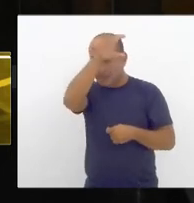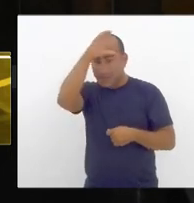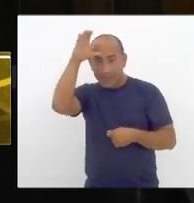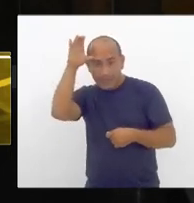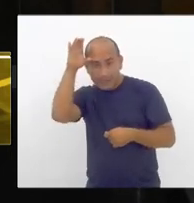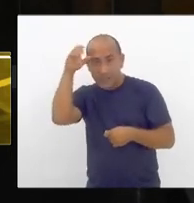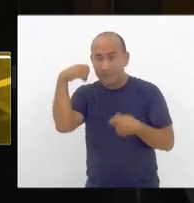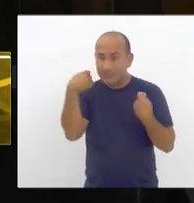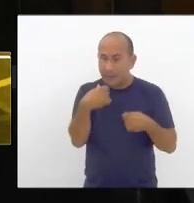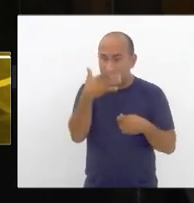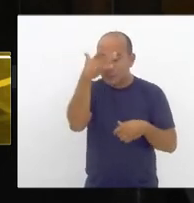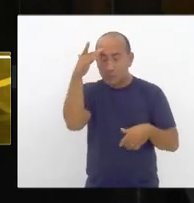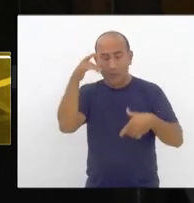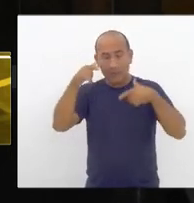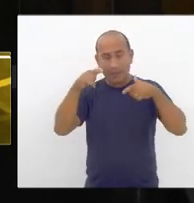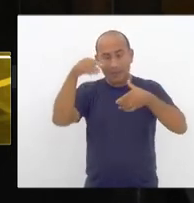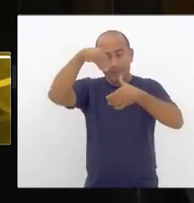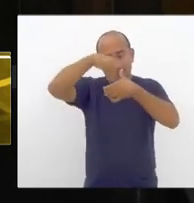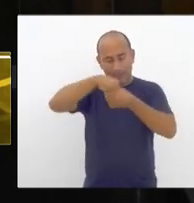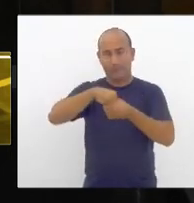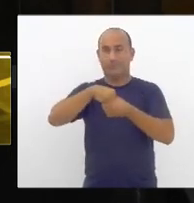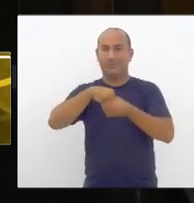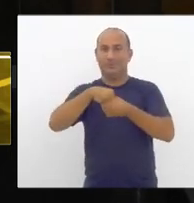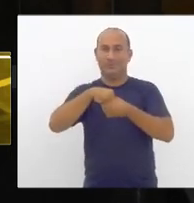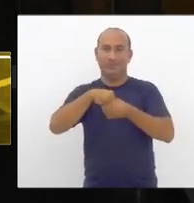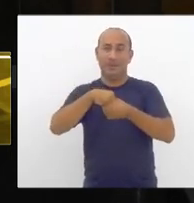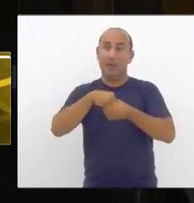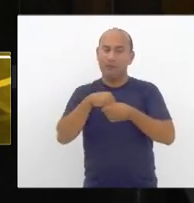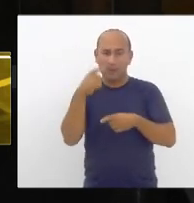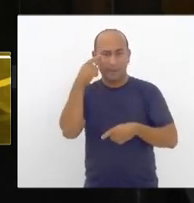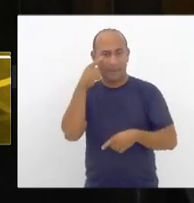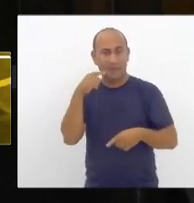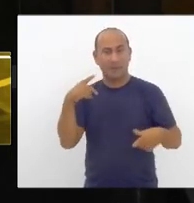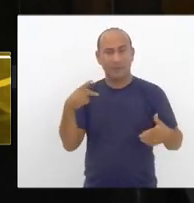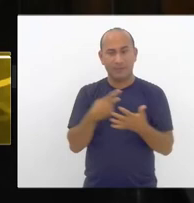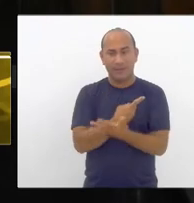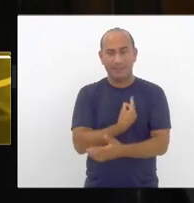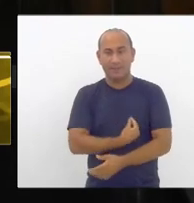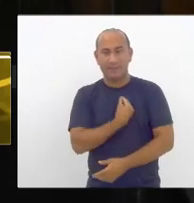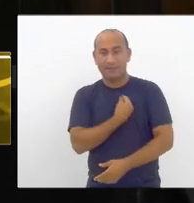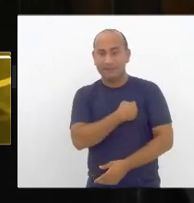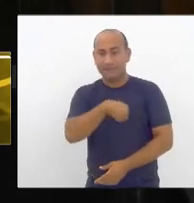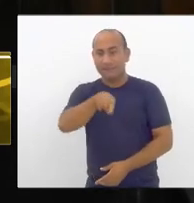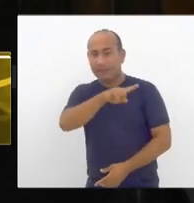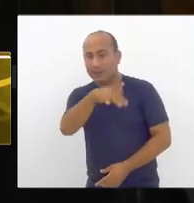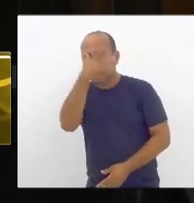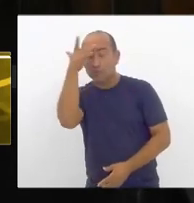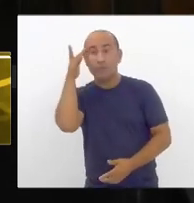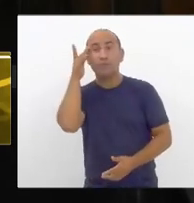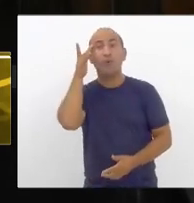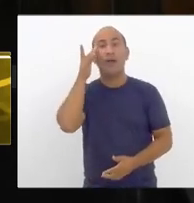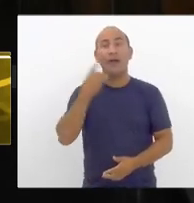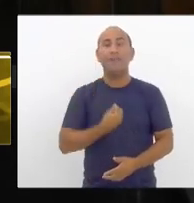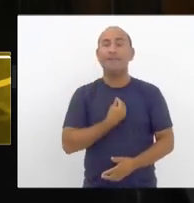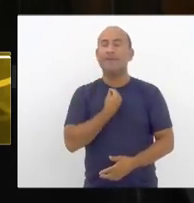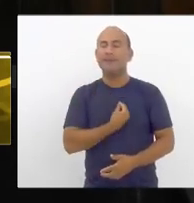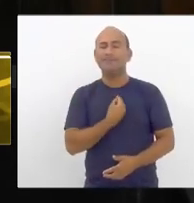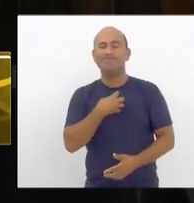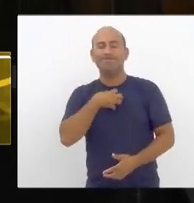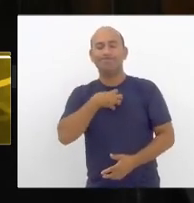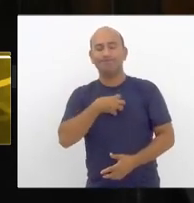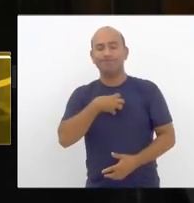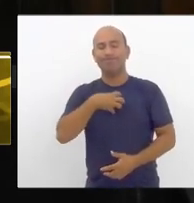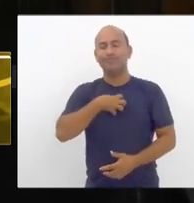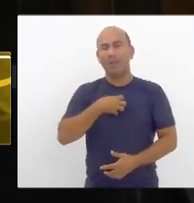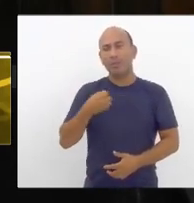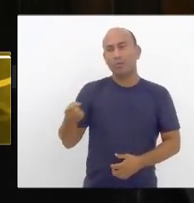tem pessoas trabalhando dentro dele intensamente e quando você pensa no Impacto que você tem sobre a vida dessas pessoas a vida começa a fazer um outro sentido